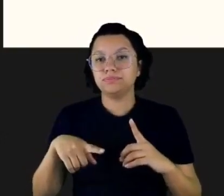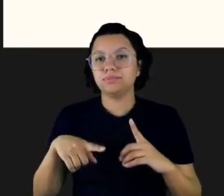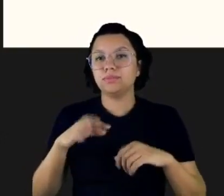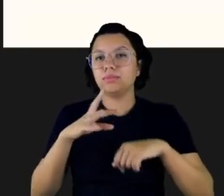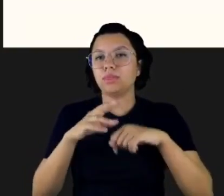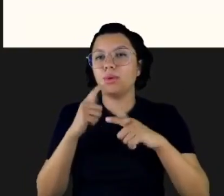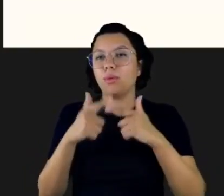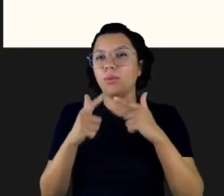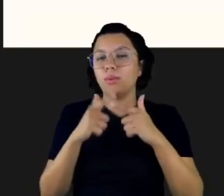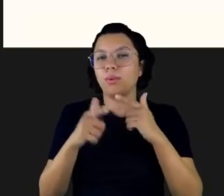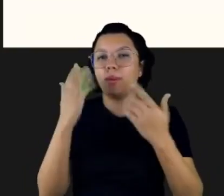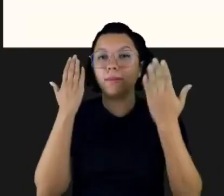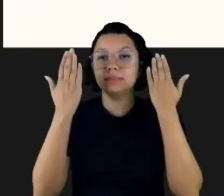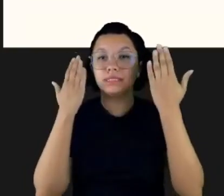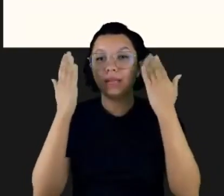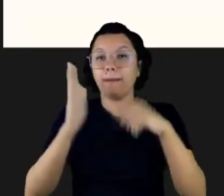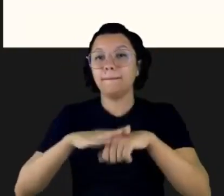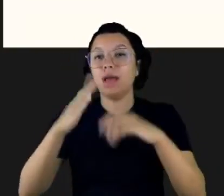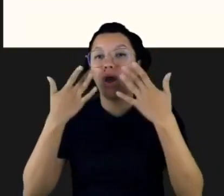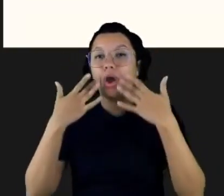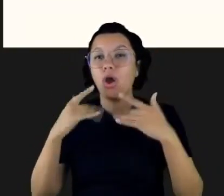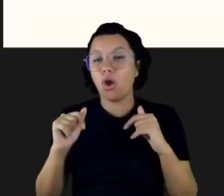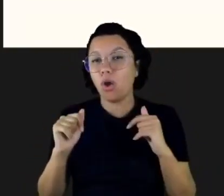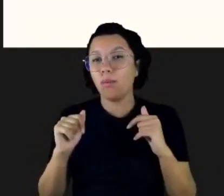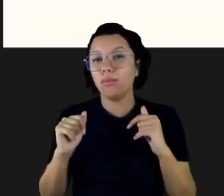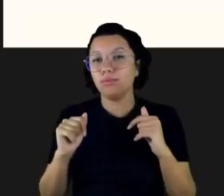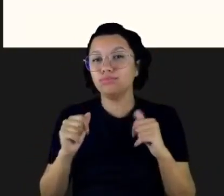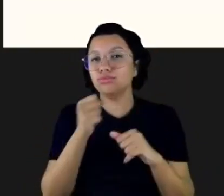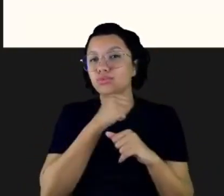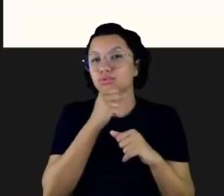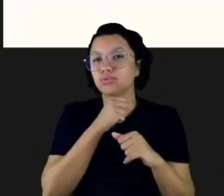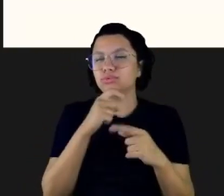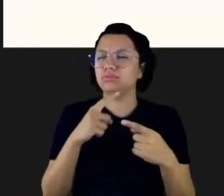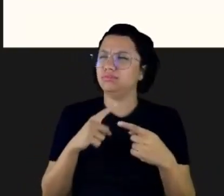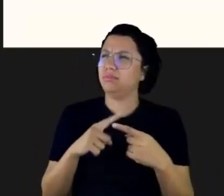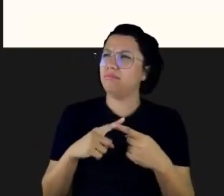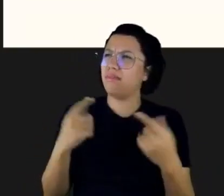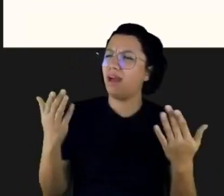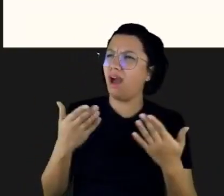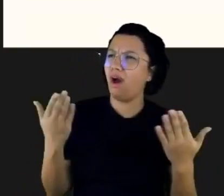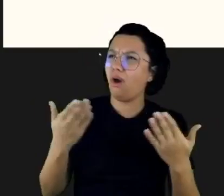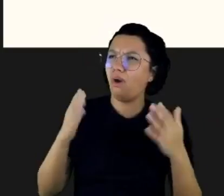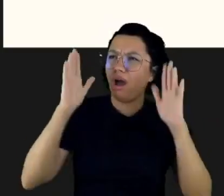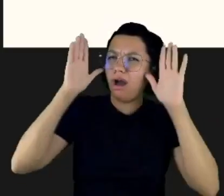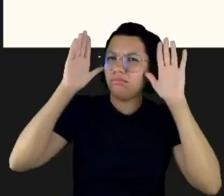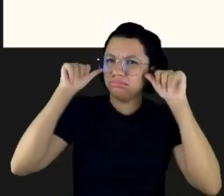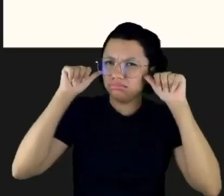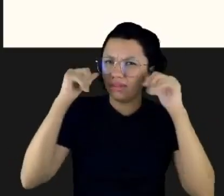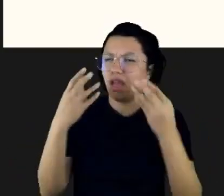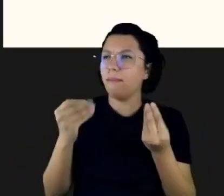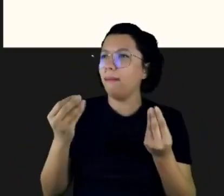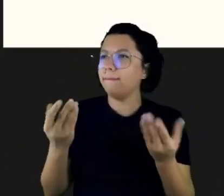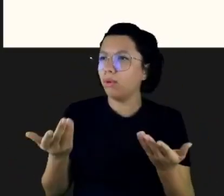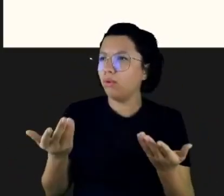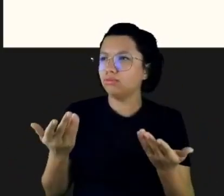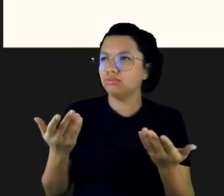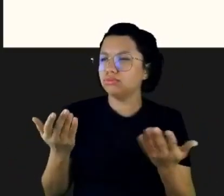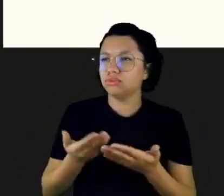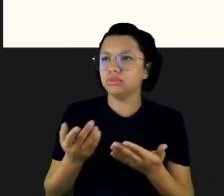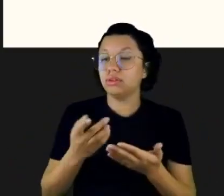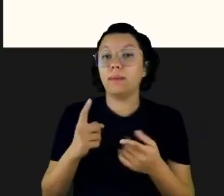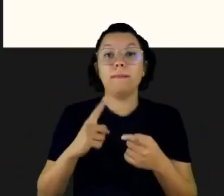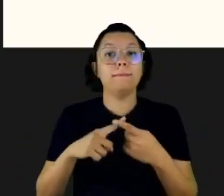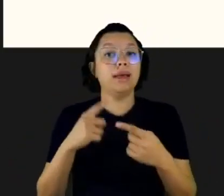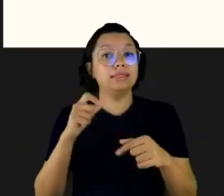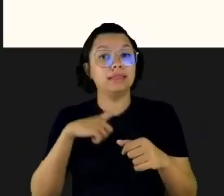no idoso. Luziane, mas hoje em dia tem tanta gente com Alzheimer, mas tem muito mais com depressão. A depressão é